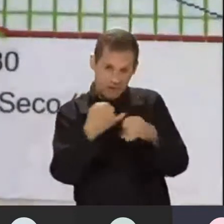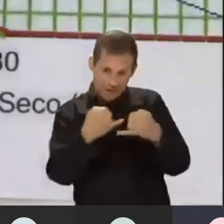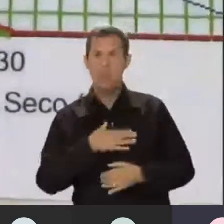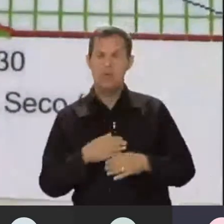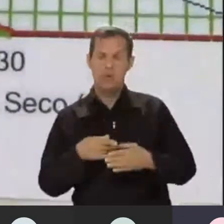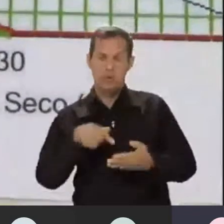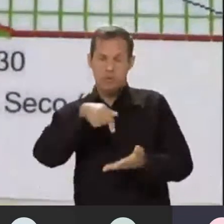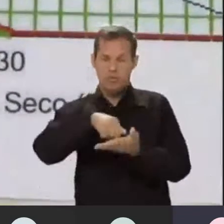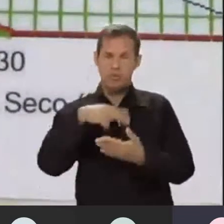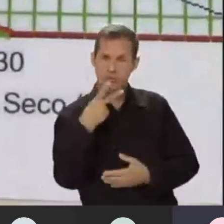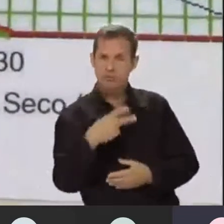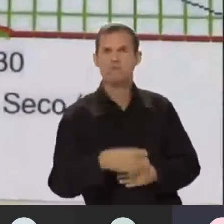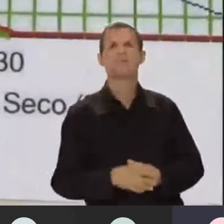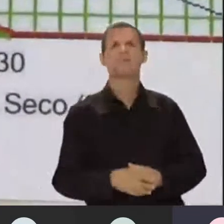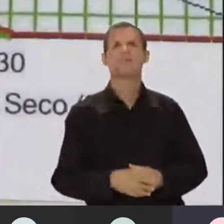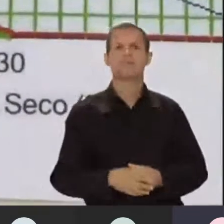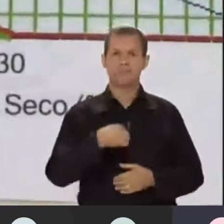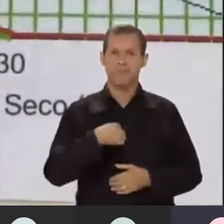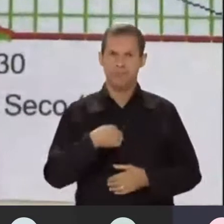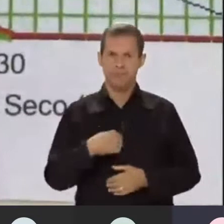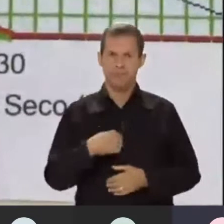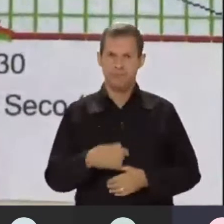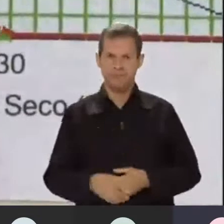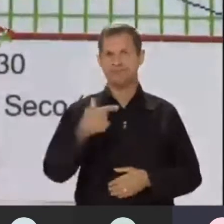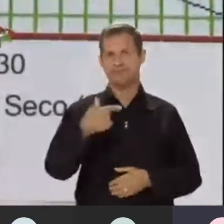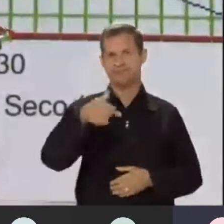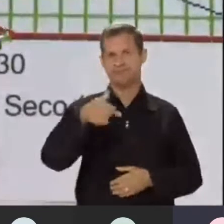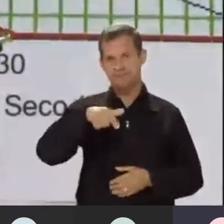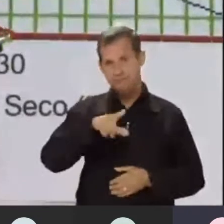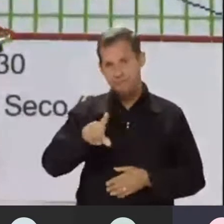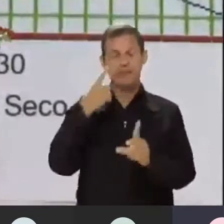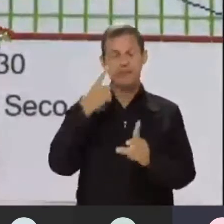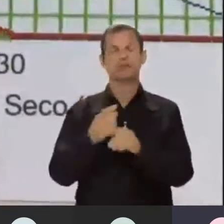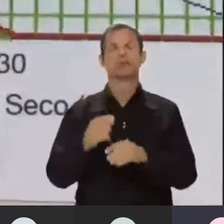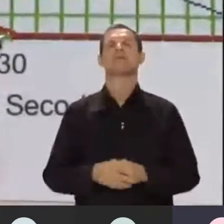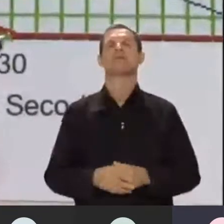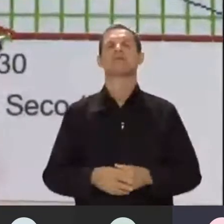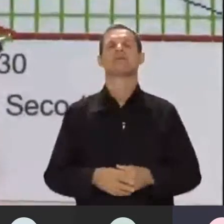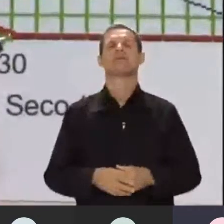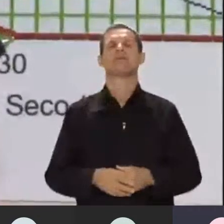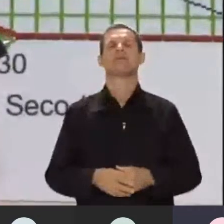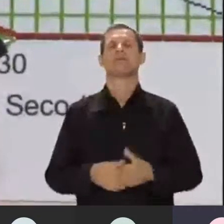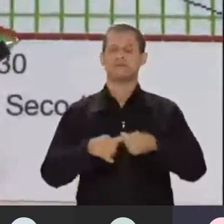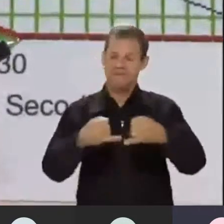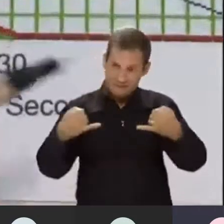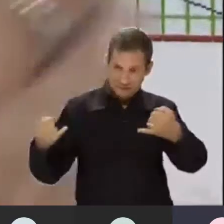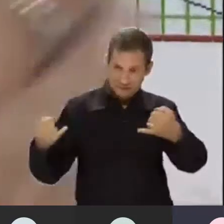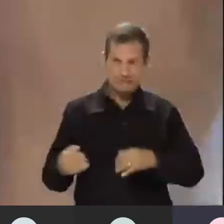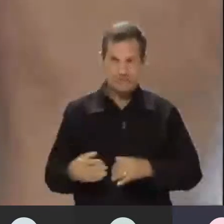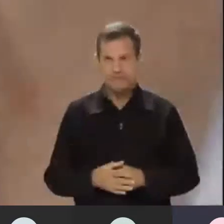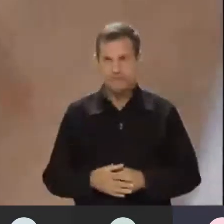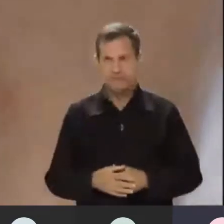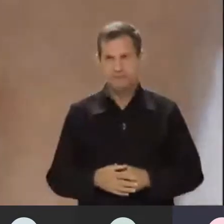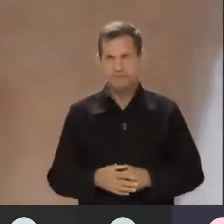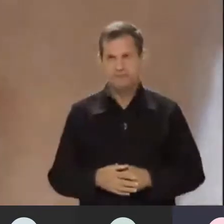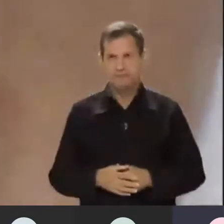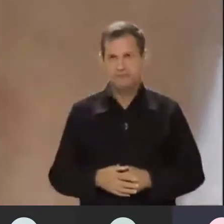esse seria o meu ponto 2. E eu venho aqui com 27 novamente até encontrar essa linha.